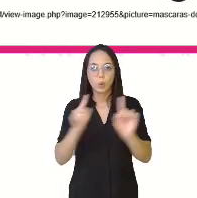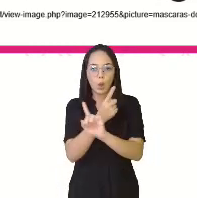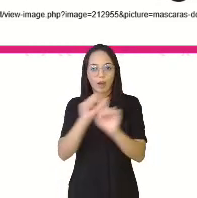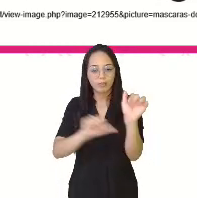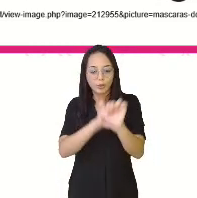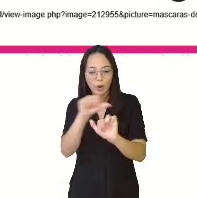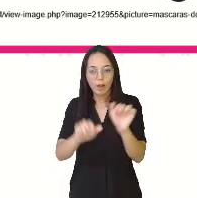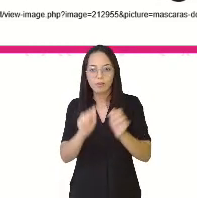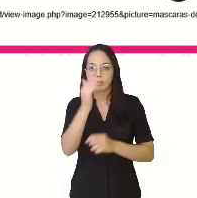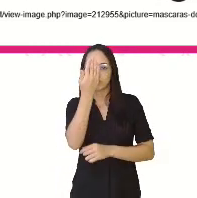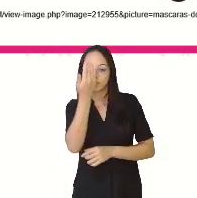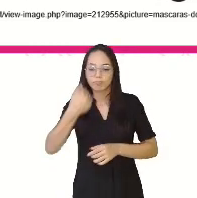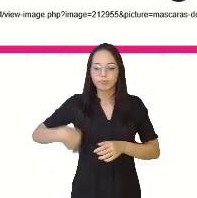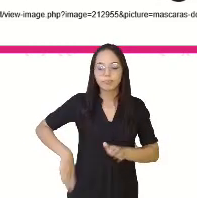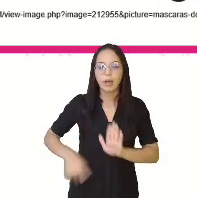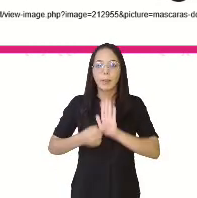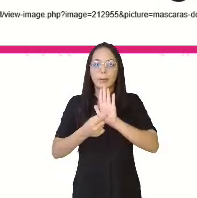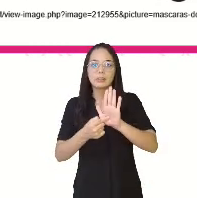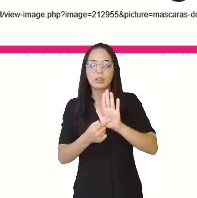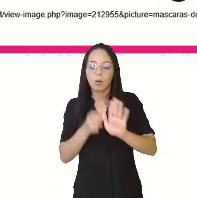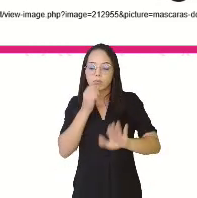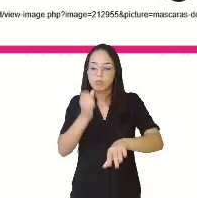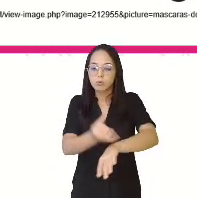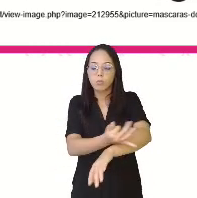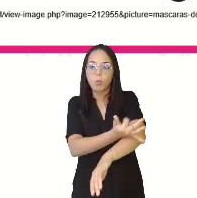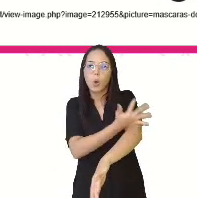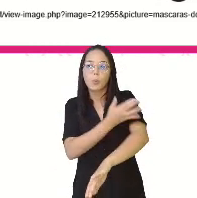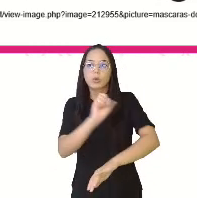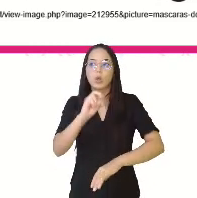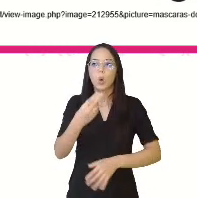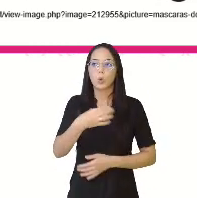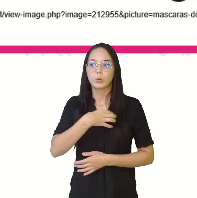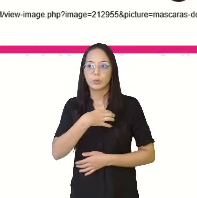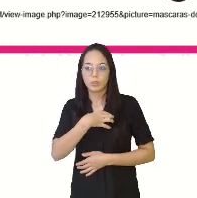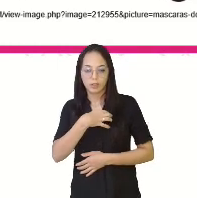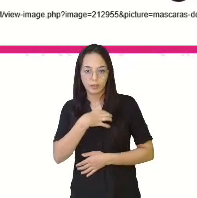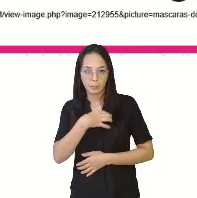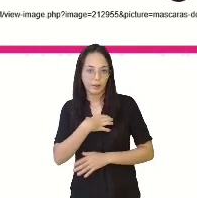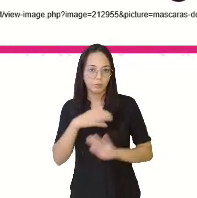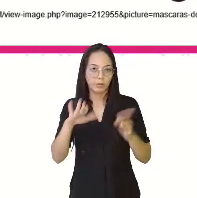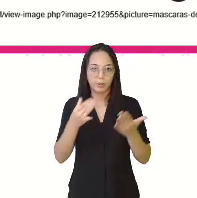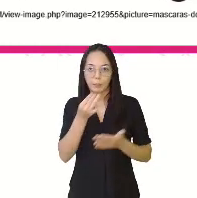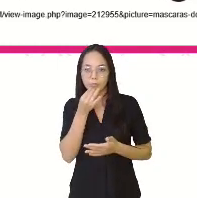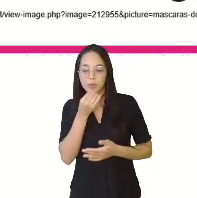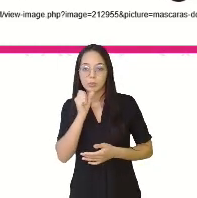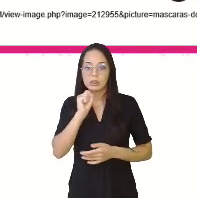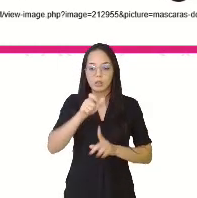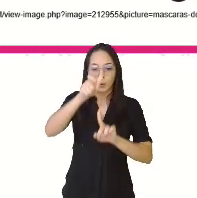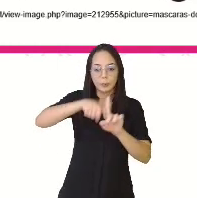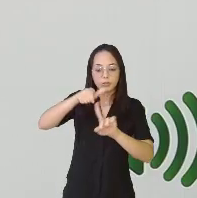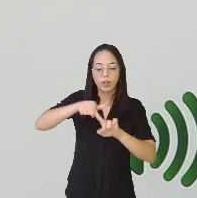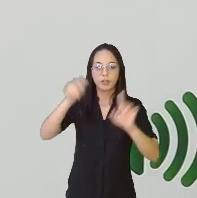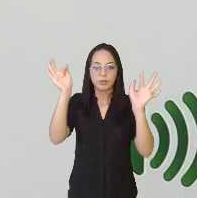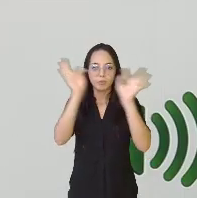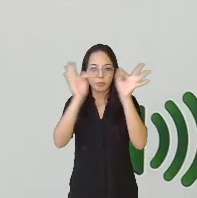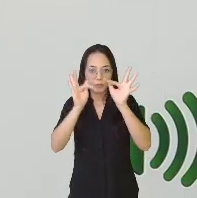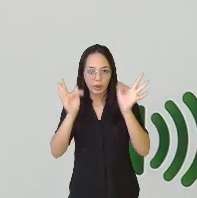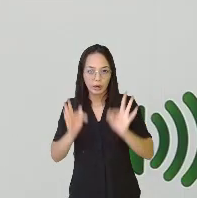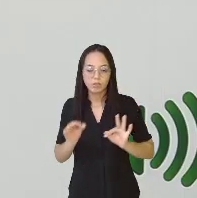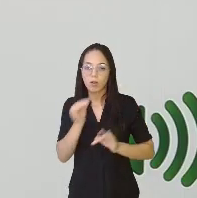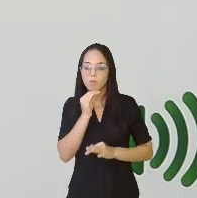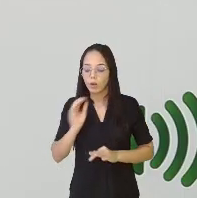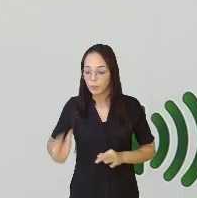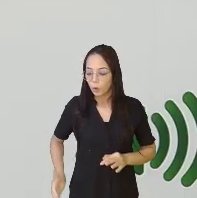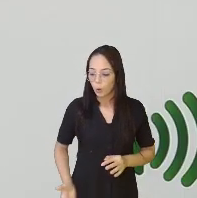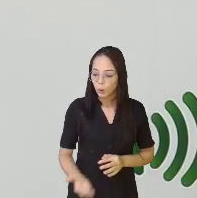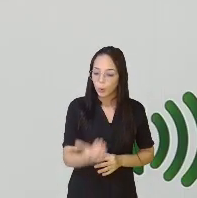delas representava uma emoção ou um estado de cada personagem. Então, se o personagem estava feliz, colocava a